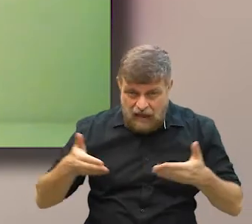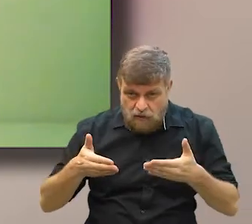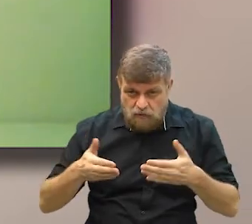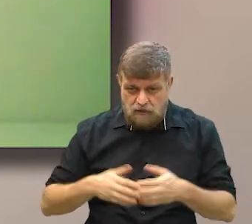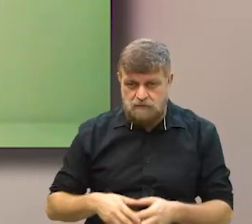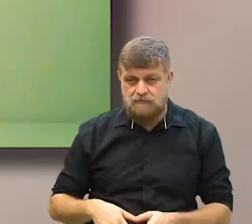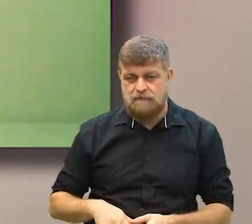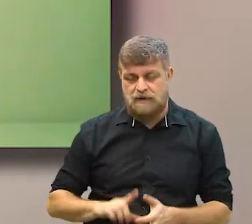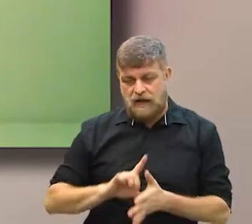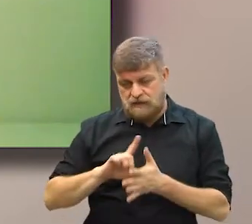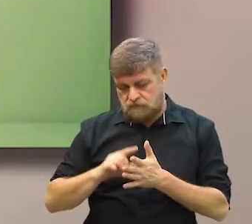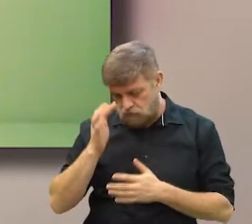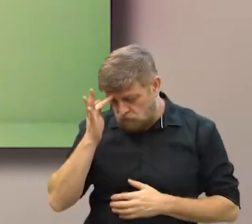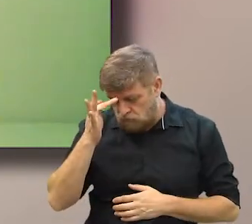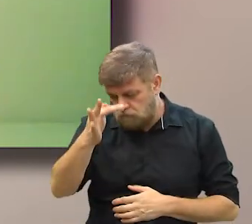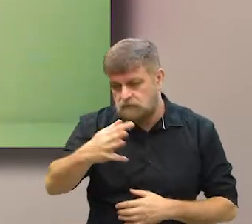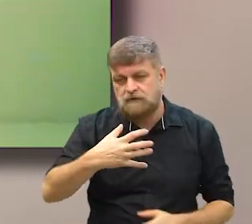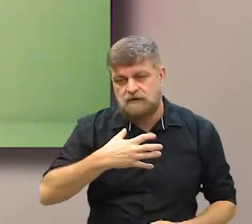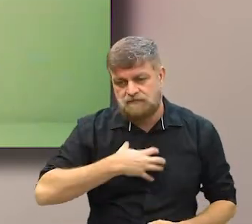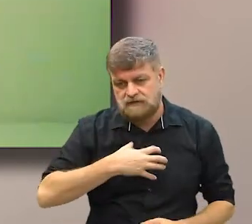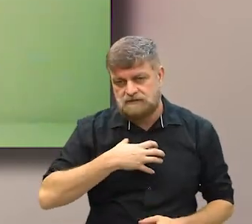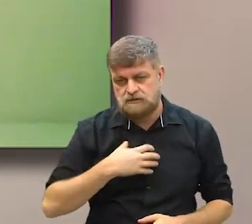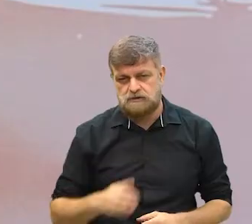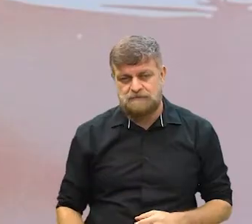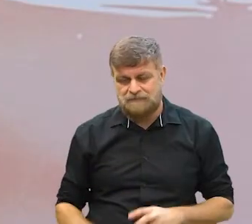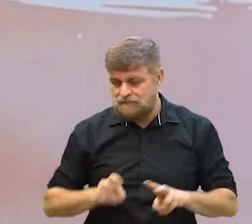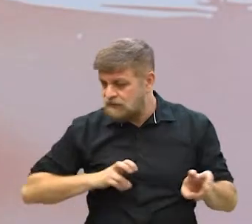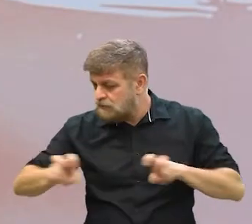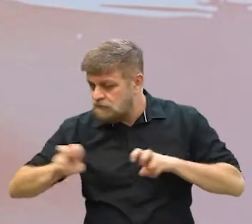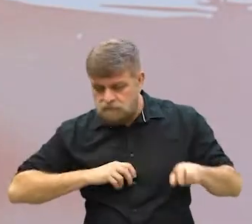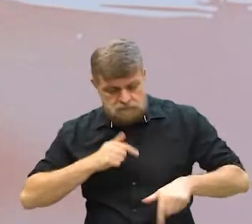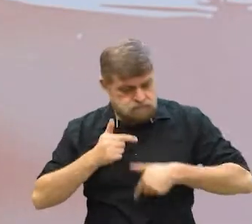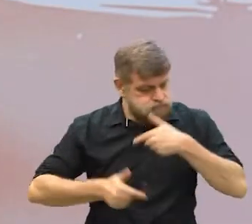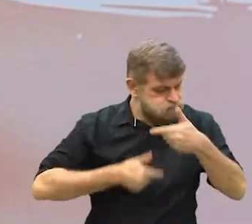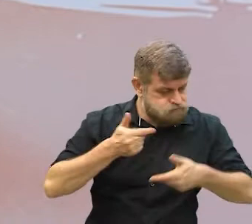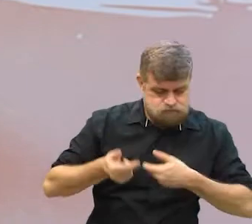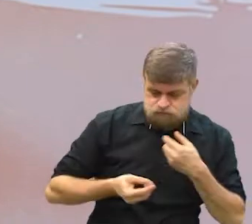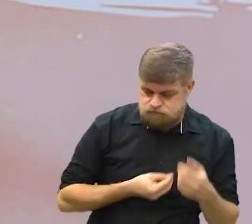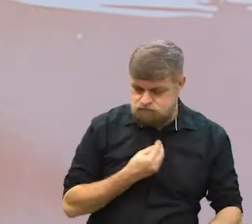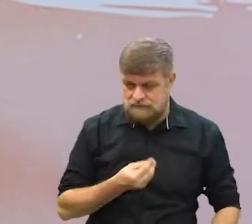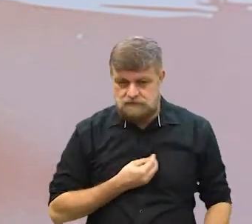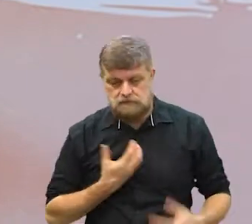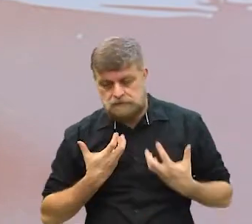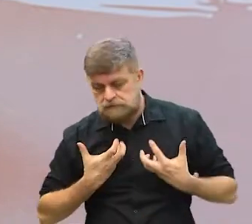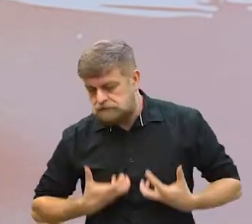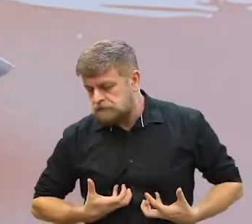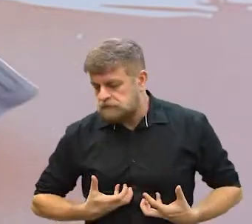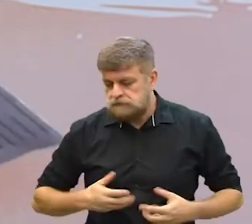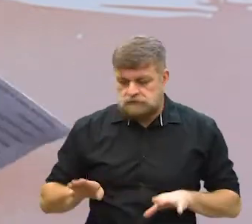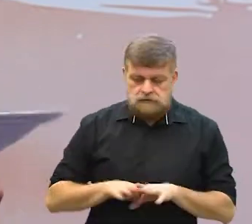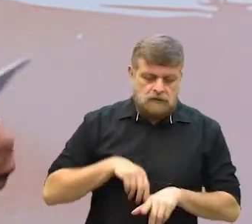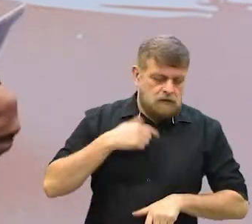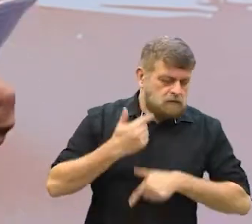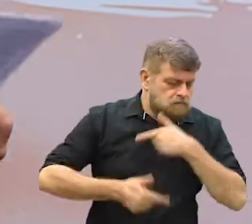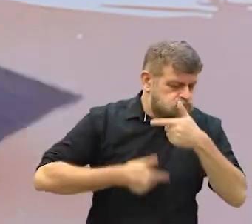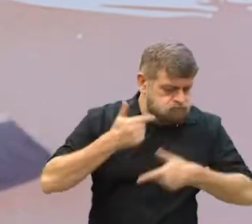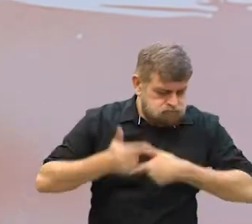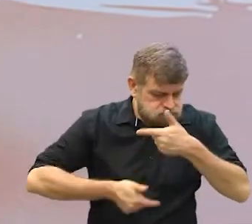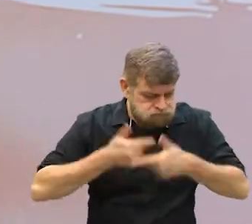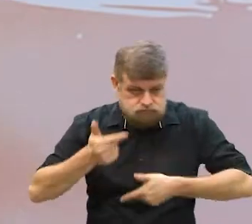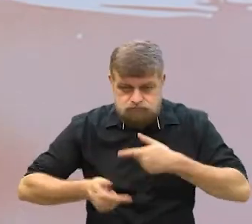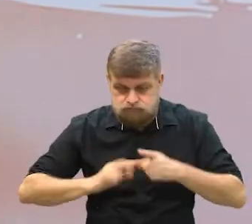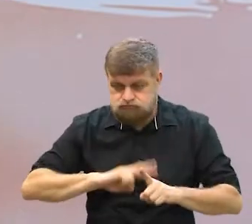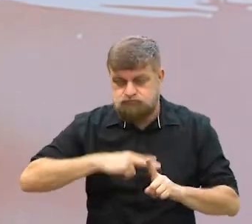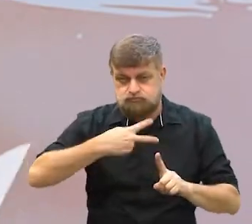os efeitos agora, mas ele vai sentir mais cedo ou mais tarde. Doutor, essa correria que a gente vive hoje, esse estresse, excesso